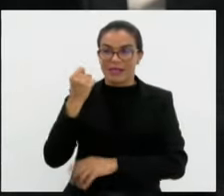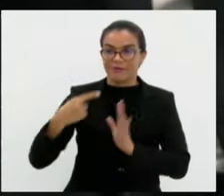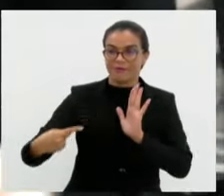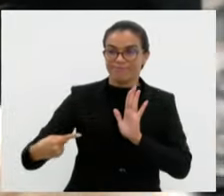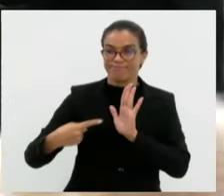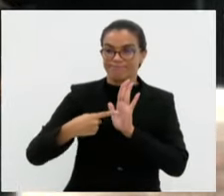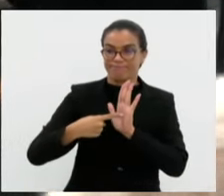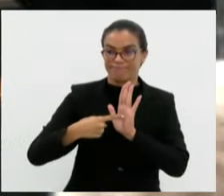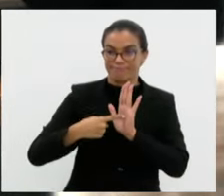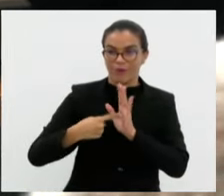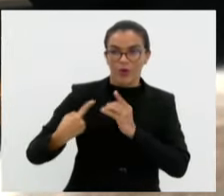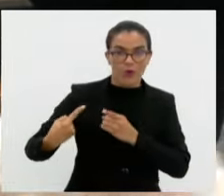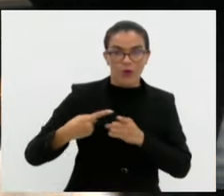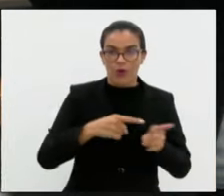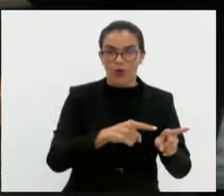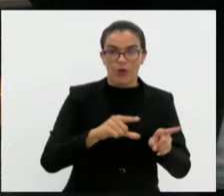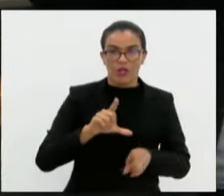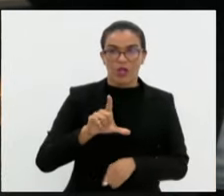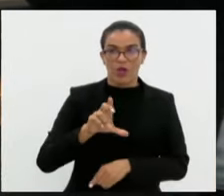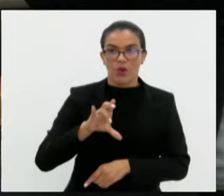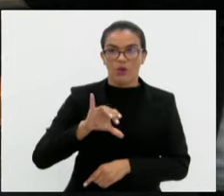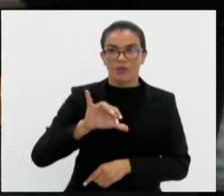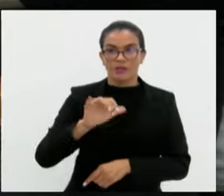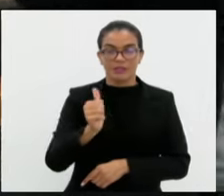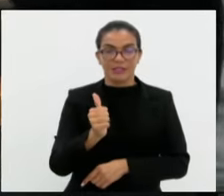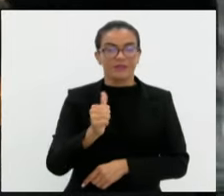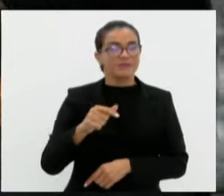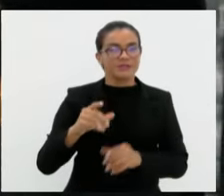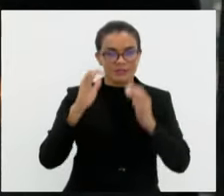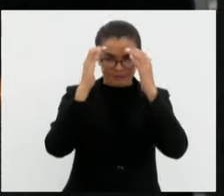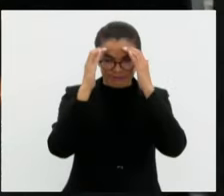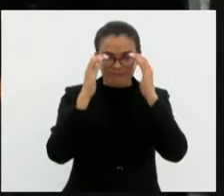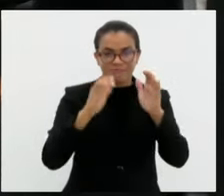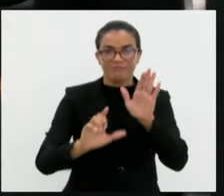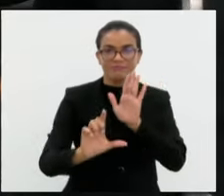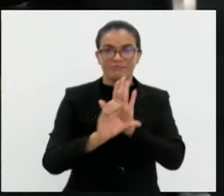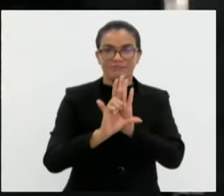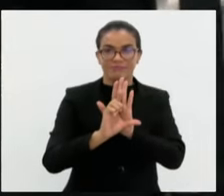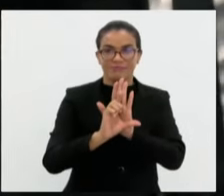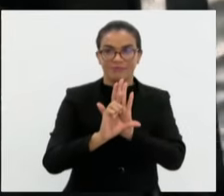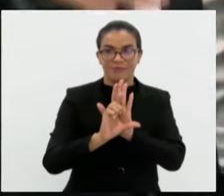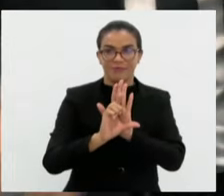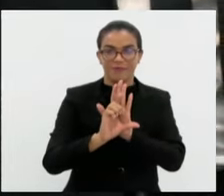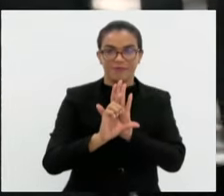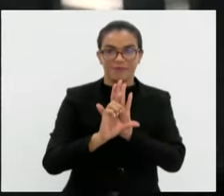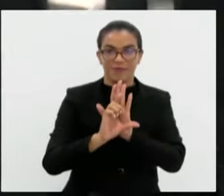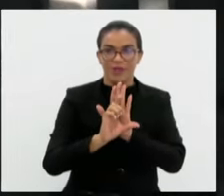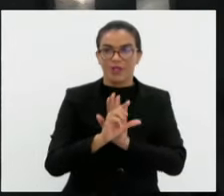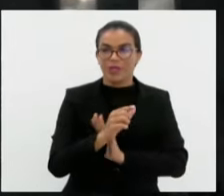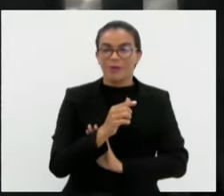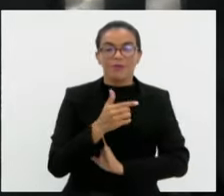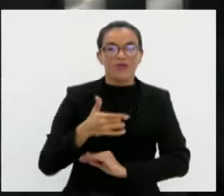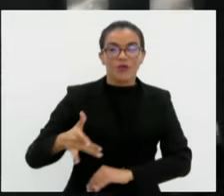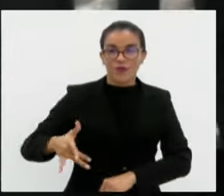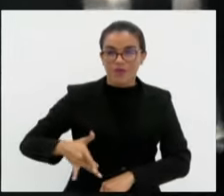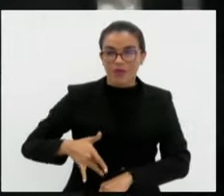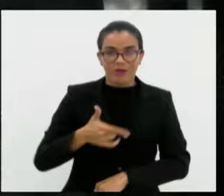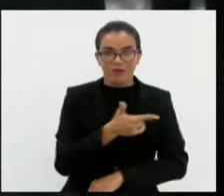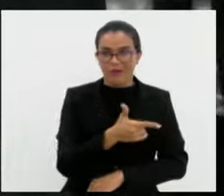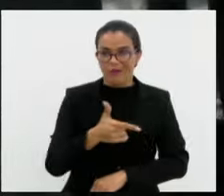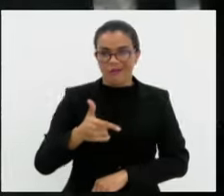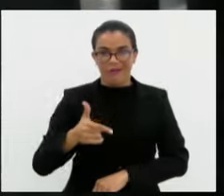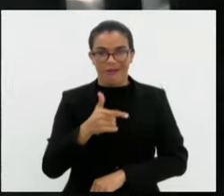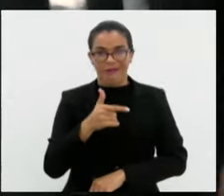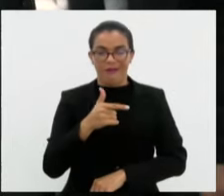Lucinha, será técnica e de acordo com a lei. O fígado não terá voz nem vez, mas